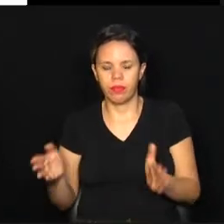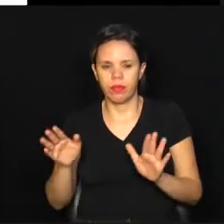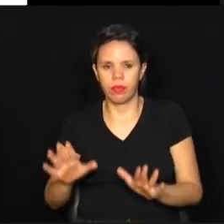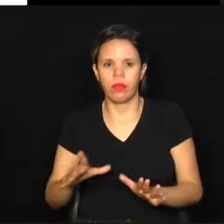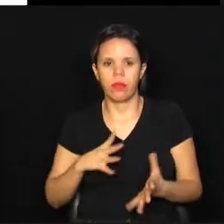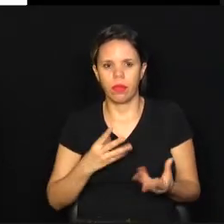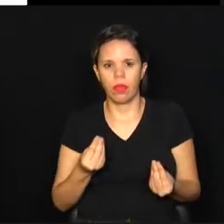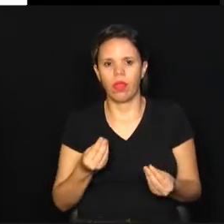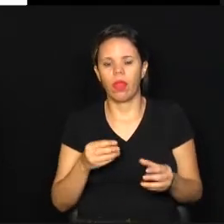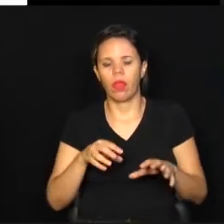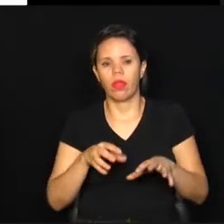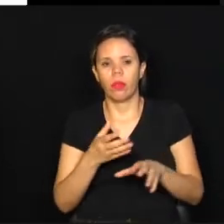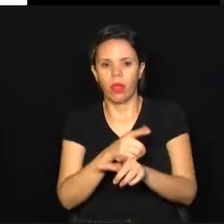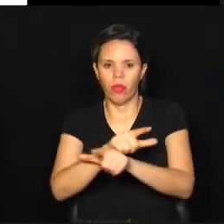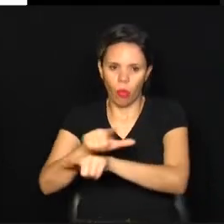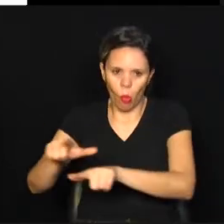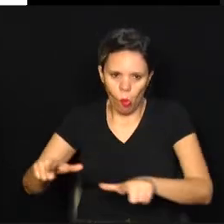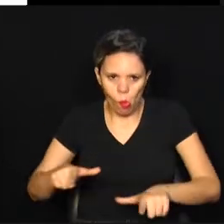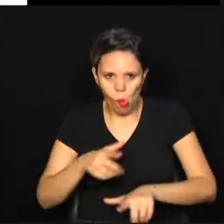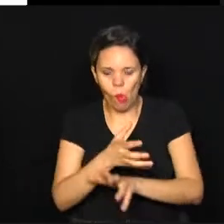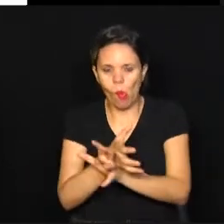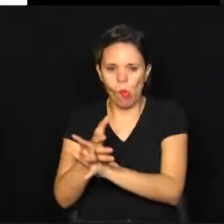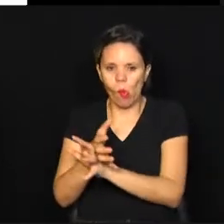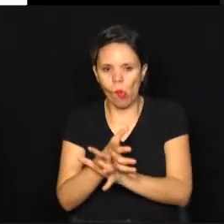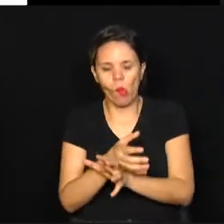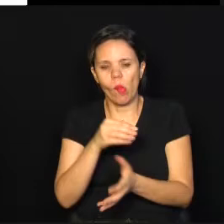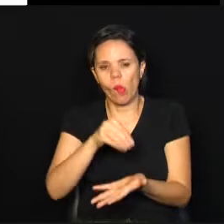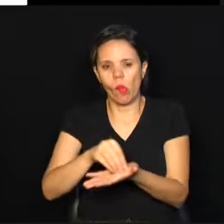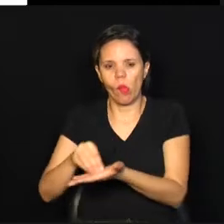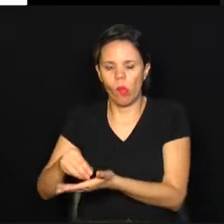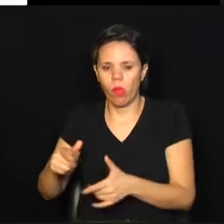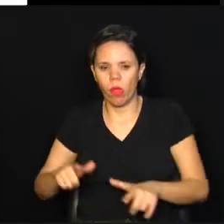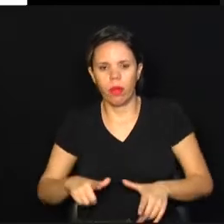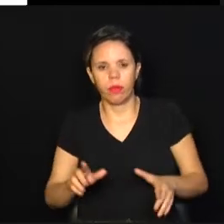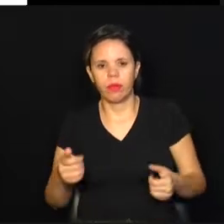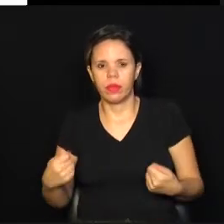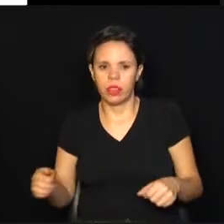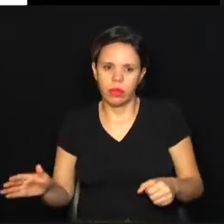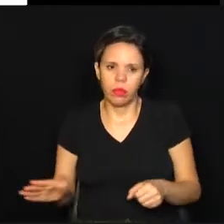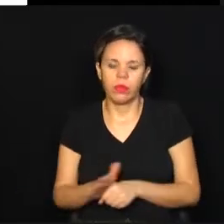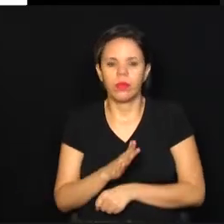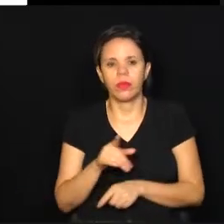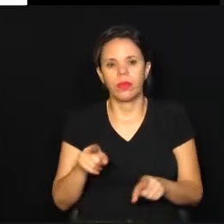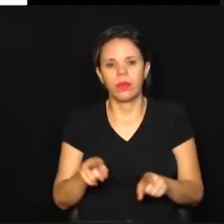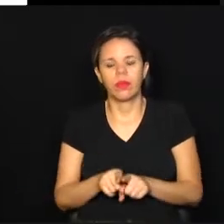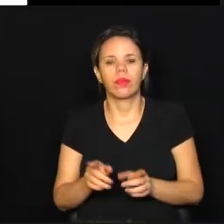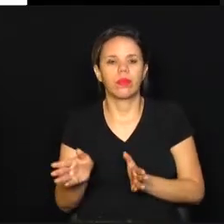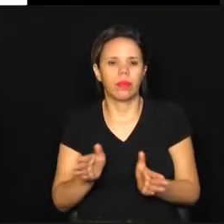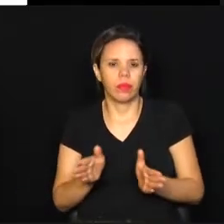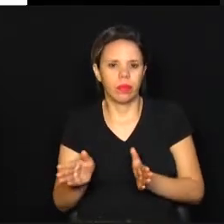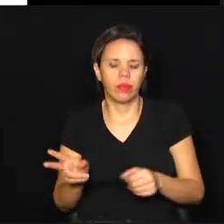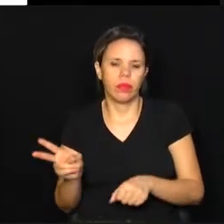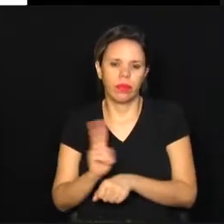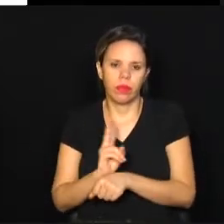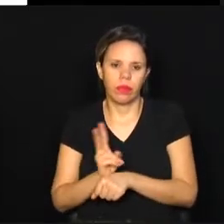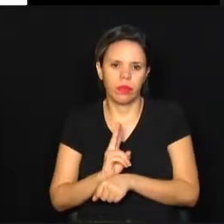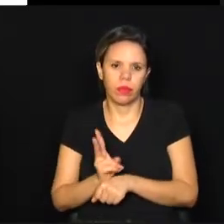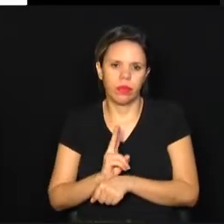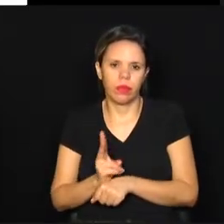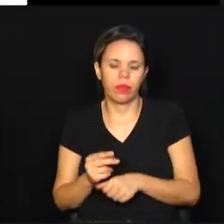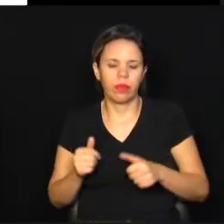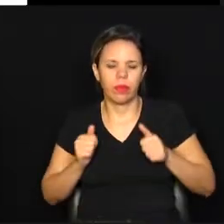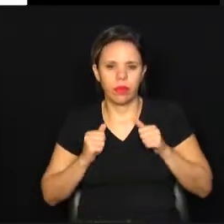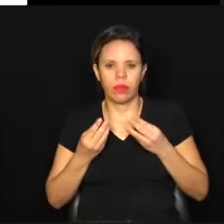muitos vazios urbanos também lá, né? Que a gente precisa preencher. E a questão de acessibilidade, segurança, conforto, ou seja, então